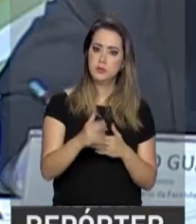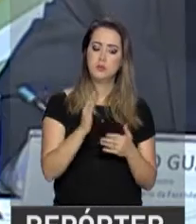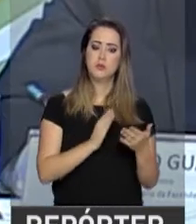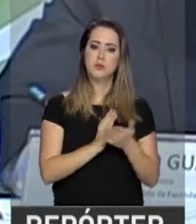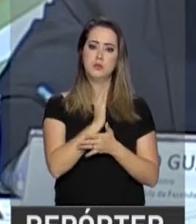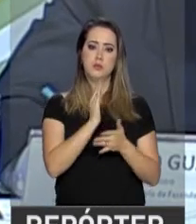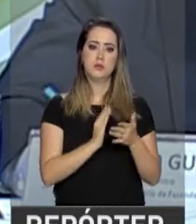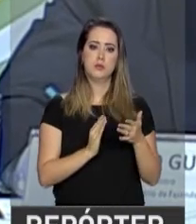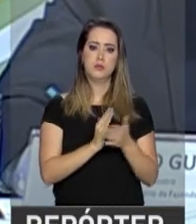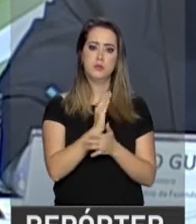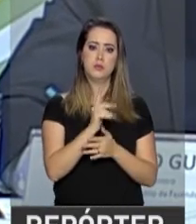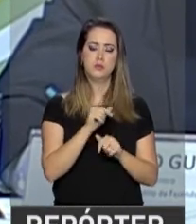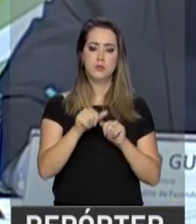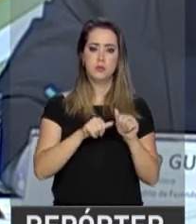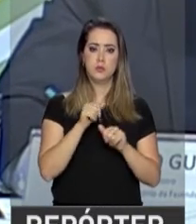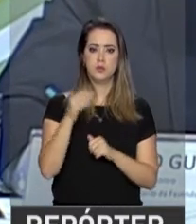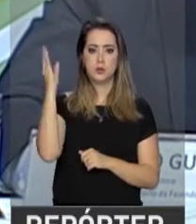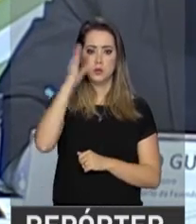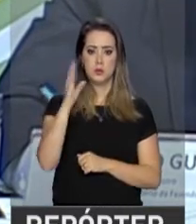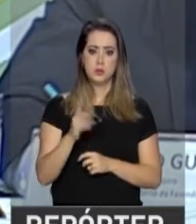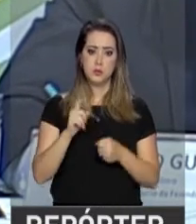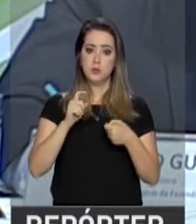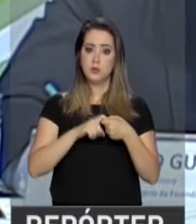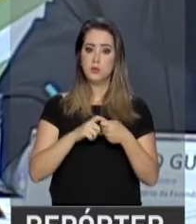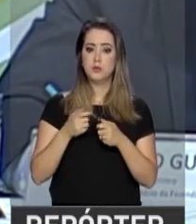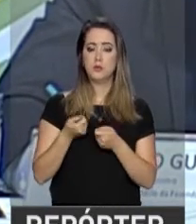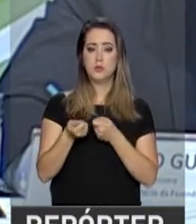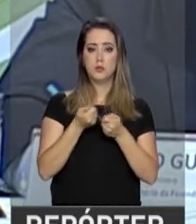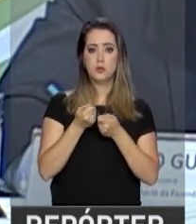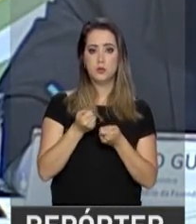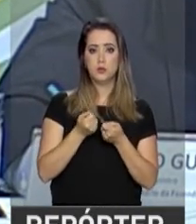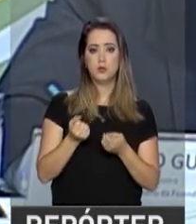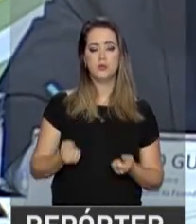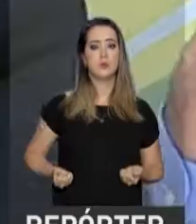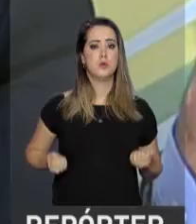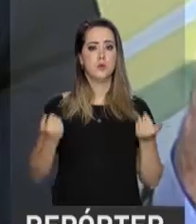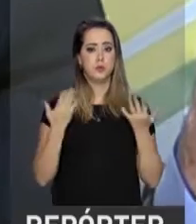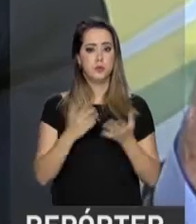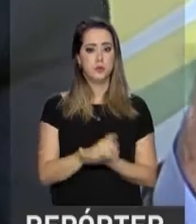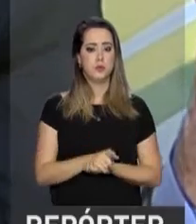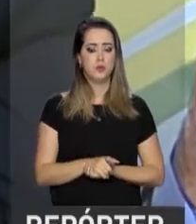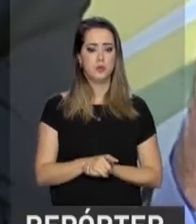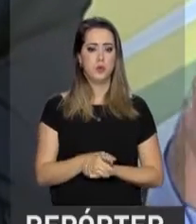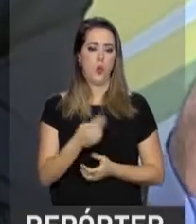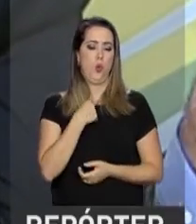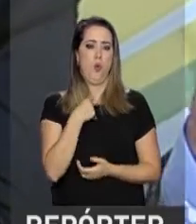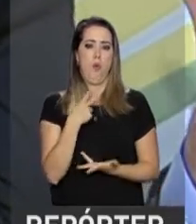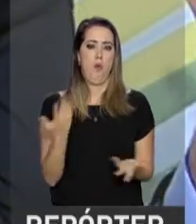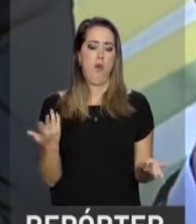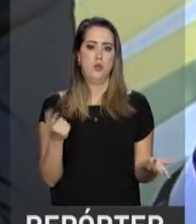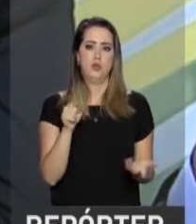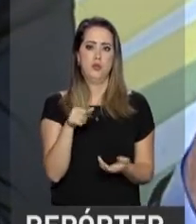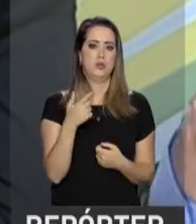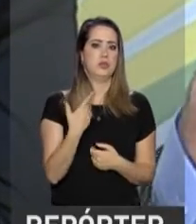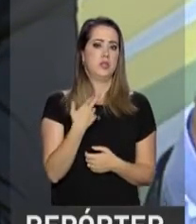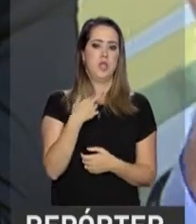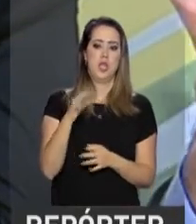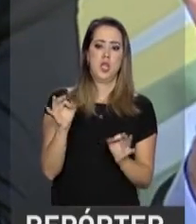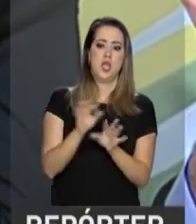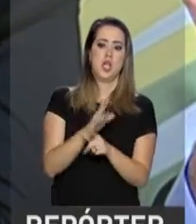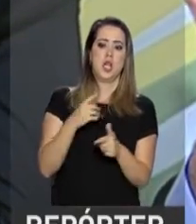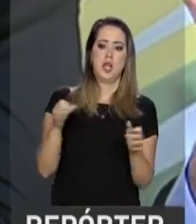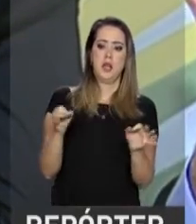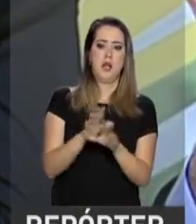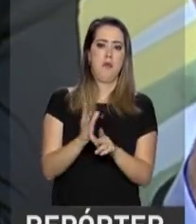aprovação de reformas para que o brasil retome o equilíbrio nas contas públicas não existe a hipótese de você querer resolver esse problema com